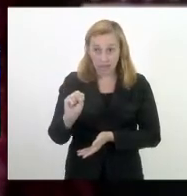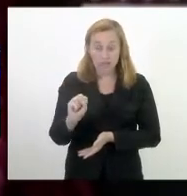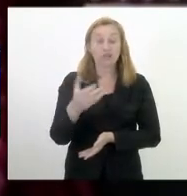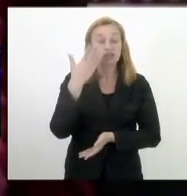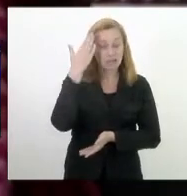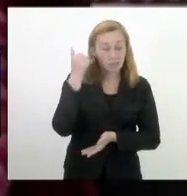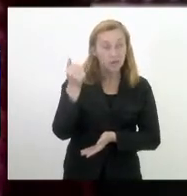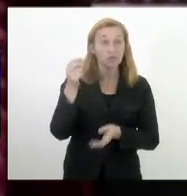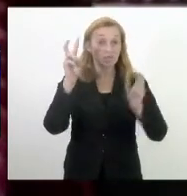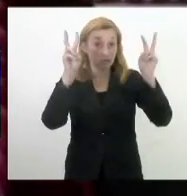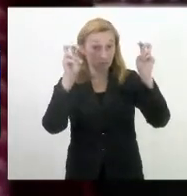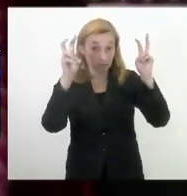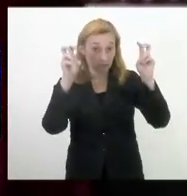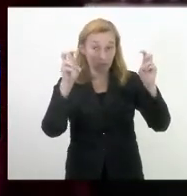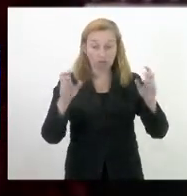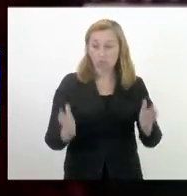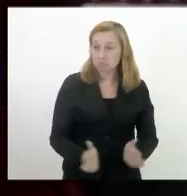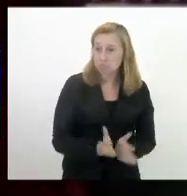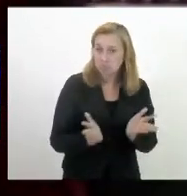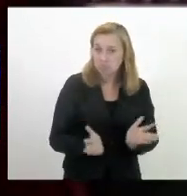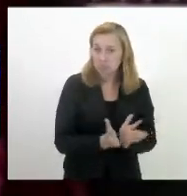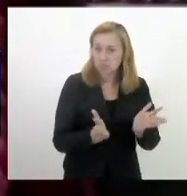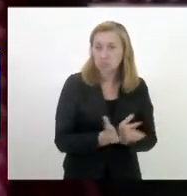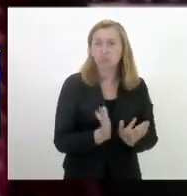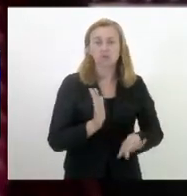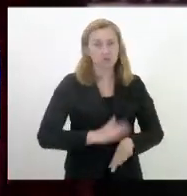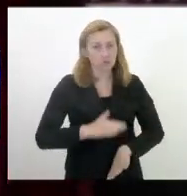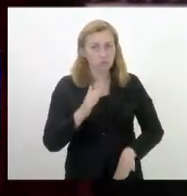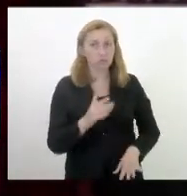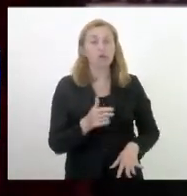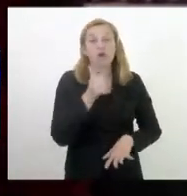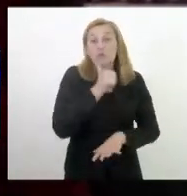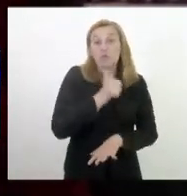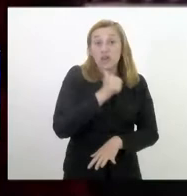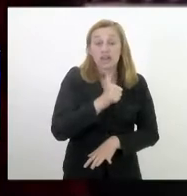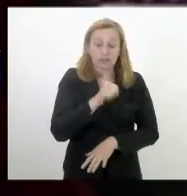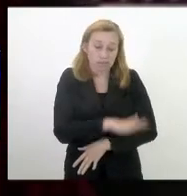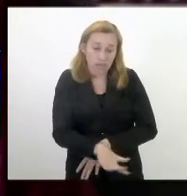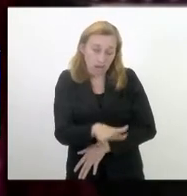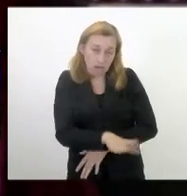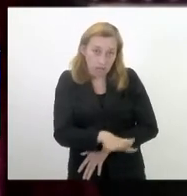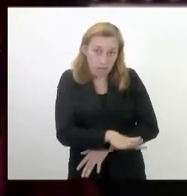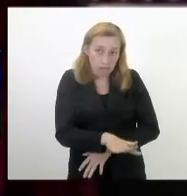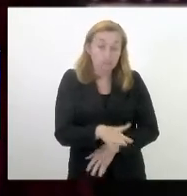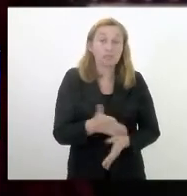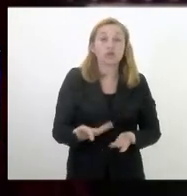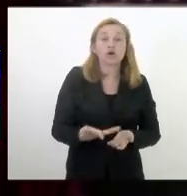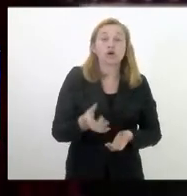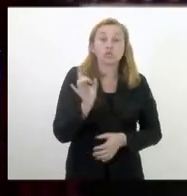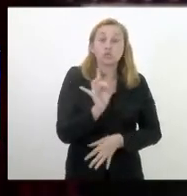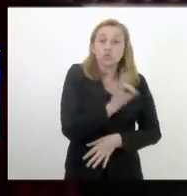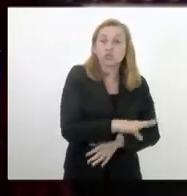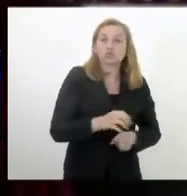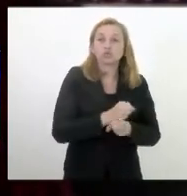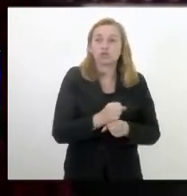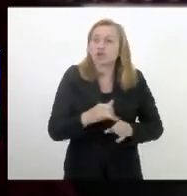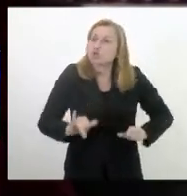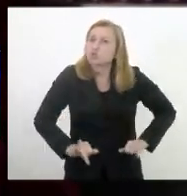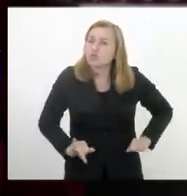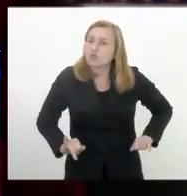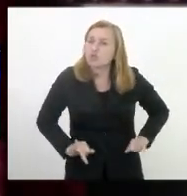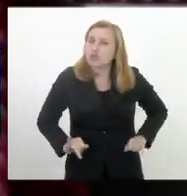tema para a população mais vulnerabilizada, sobretudo mulheres e crianças. Nos últimos anos, o Brasil vem sofrendo com